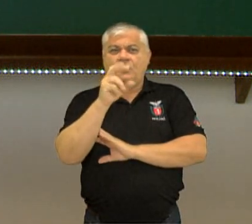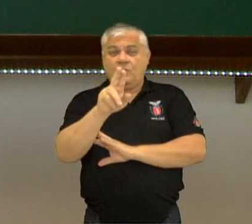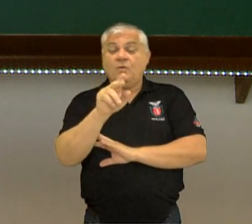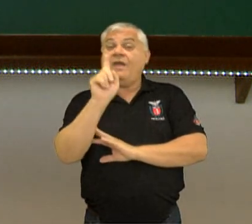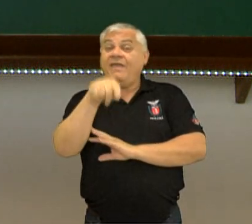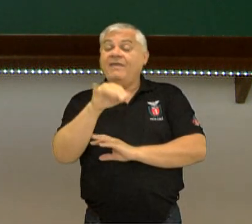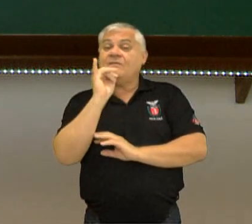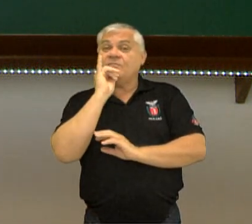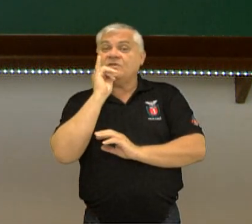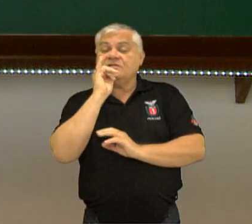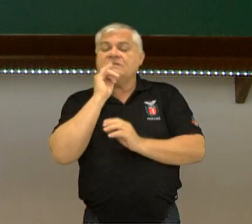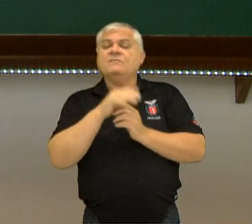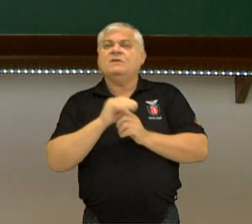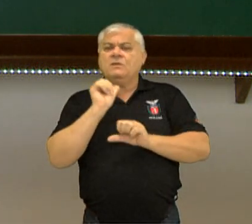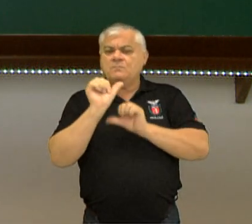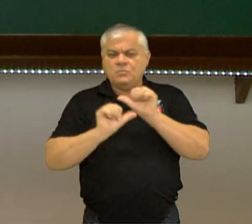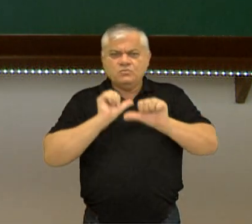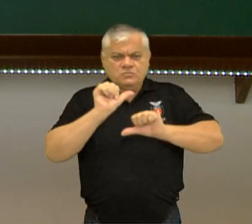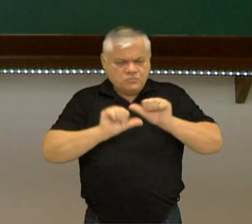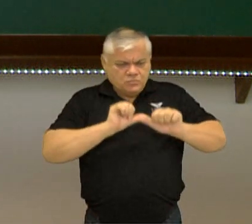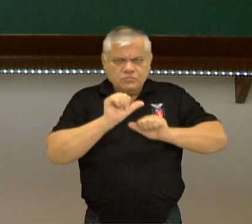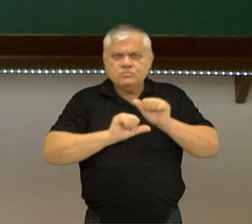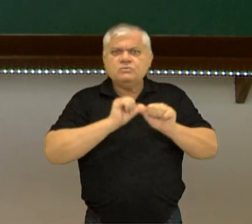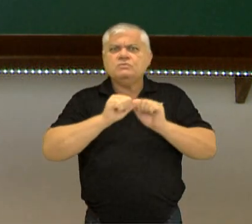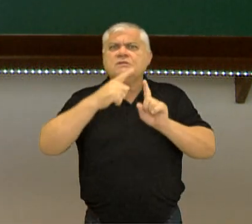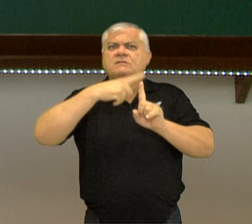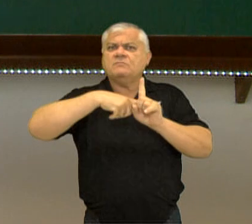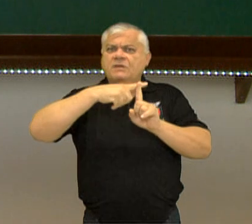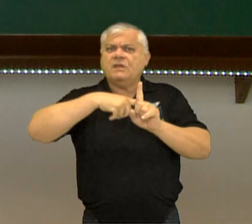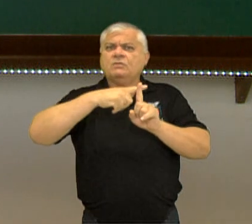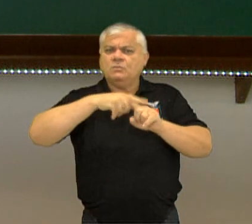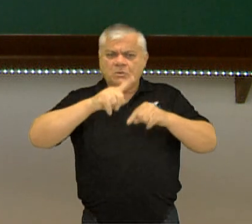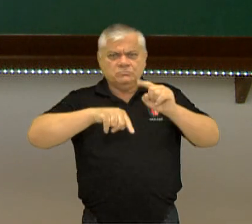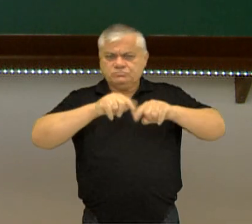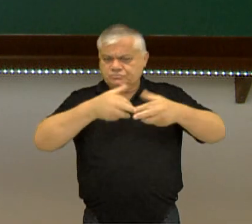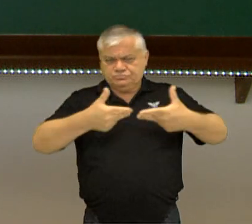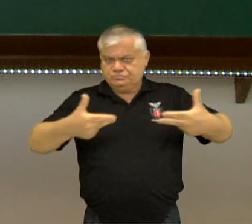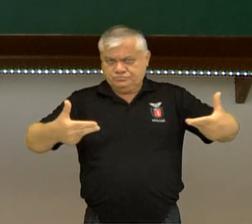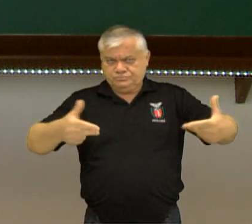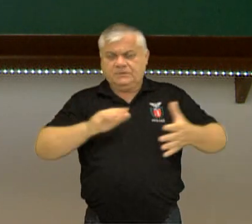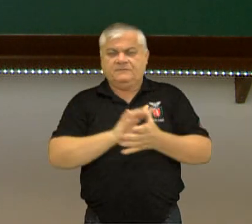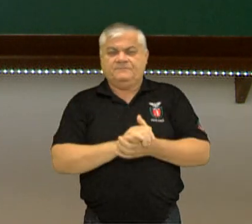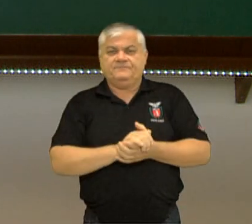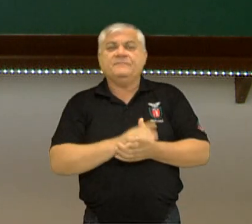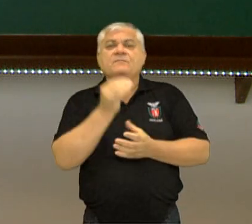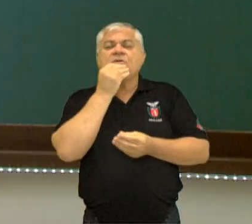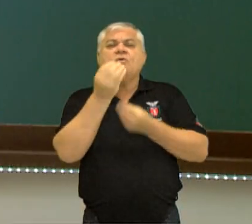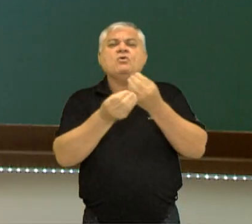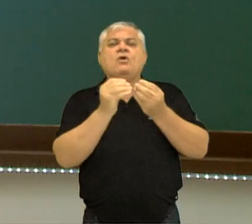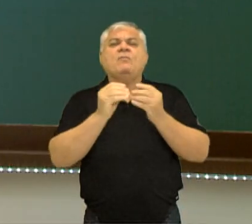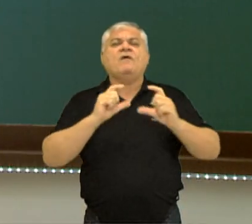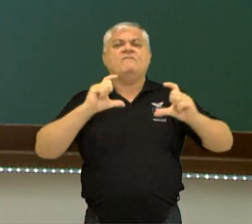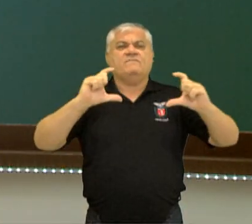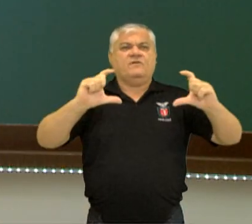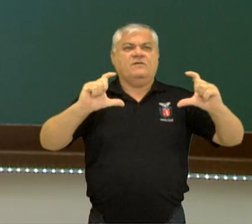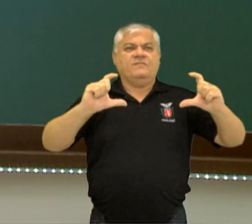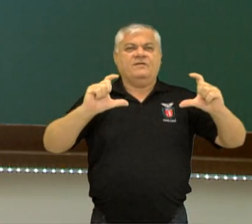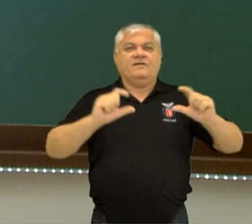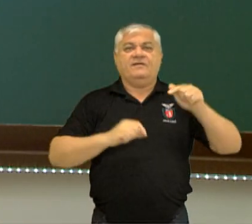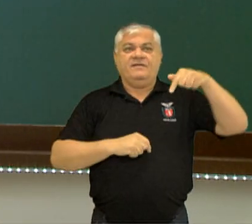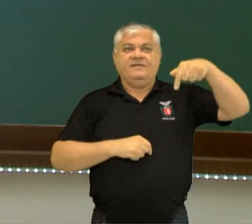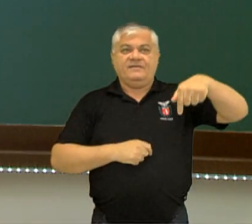É o calor que ele provoca alteração na temperatura de um corpo. E, pessoal, o cálculo é a fórmula do